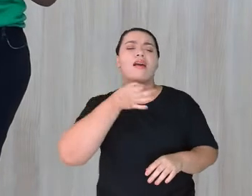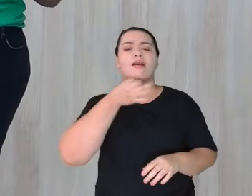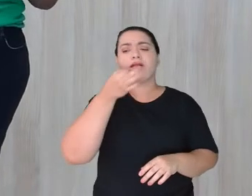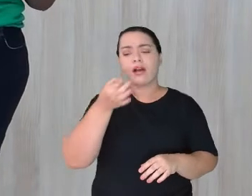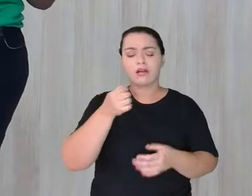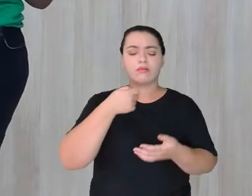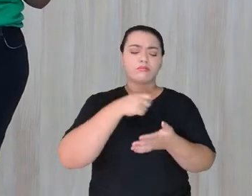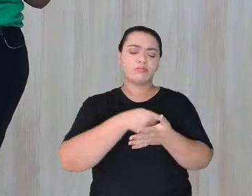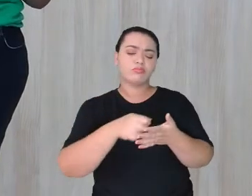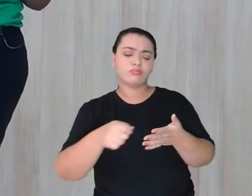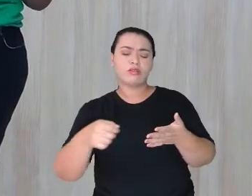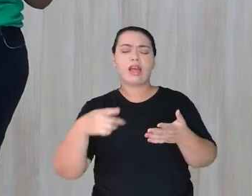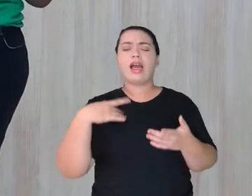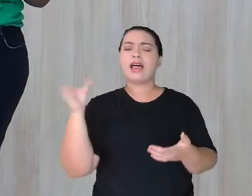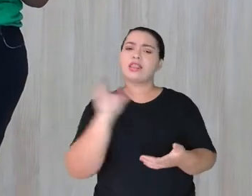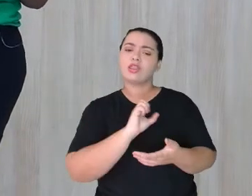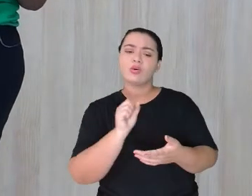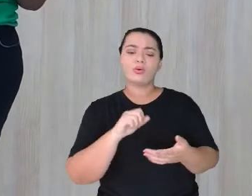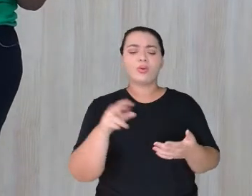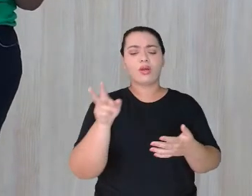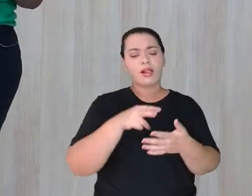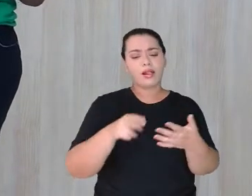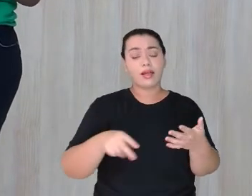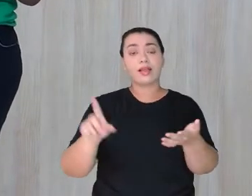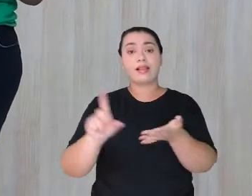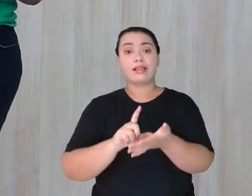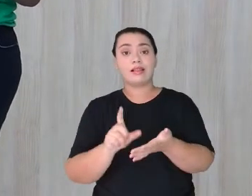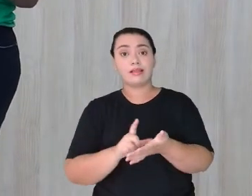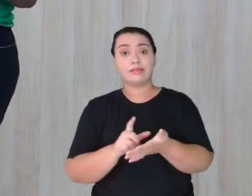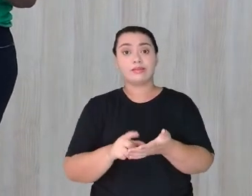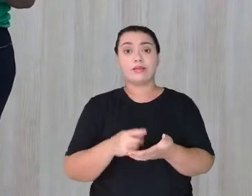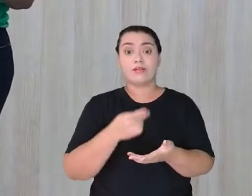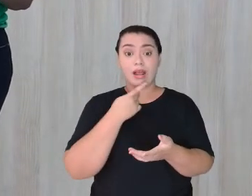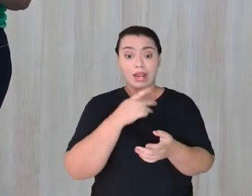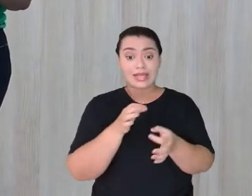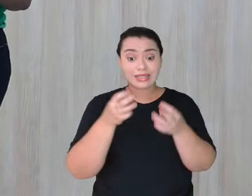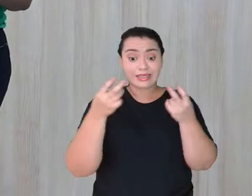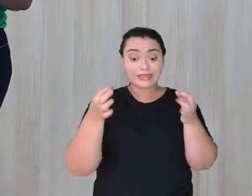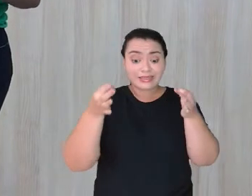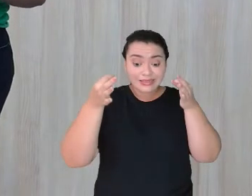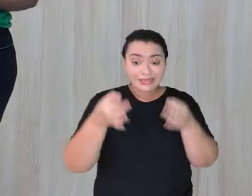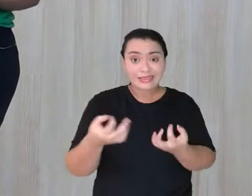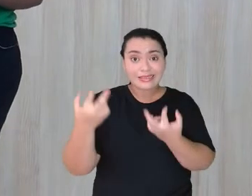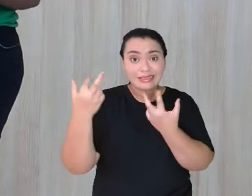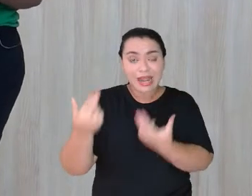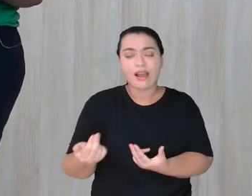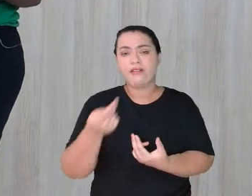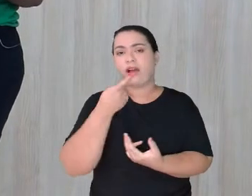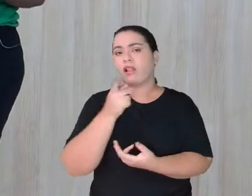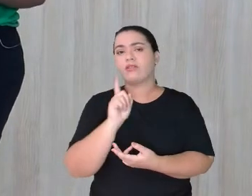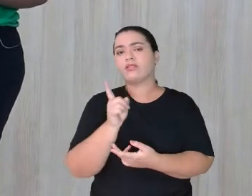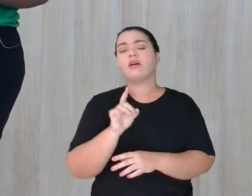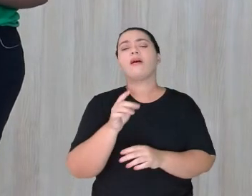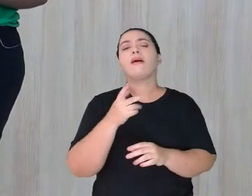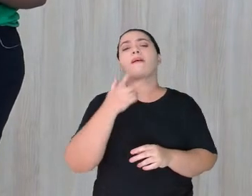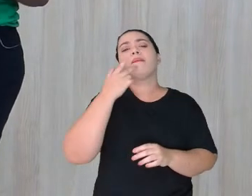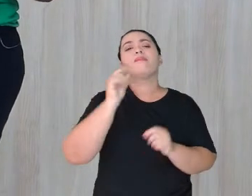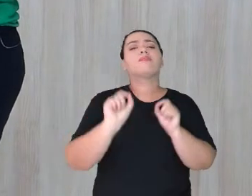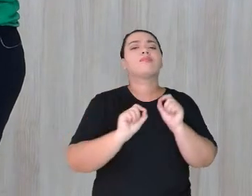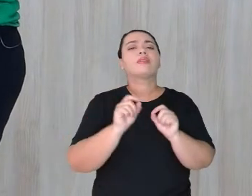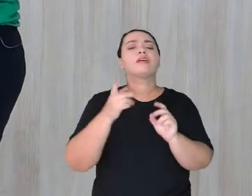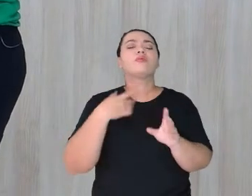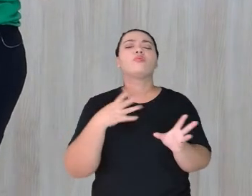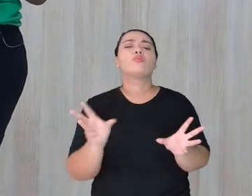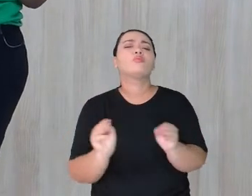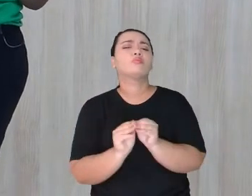que adorou ler literatura quando era mais jovem. Mas isso não é necessariamente explicitamente o que ela falou. Não está ao pé da letra. Então, quando